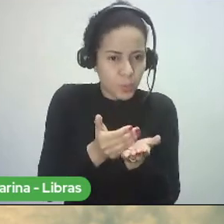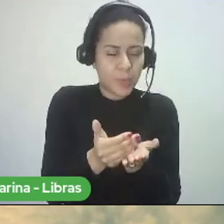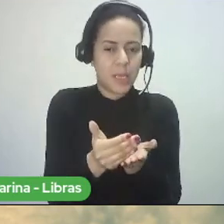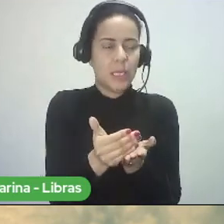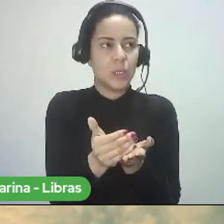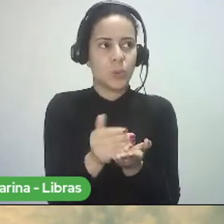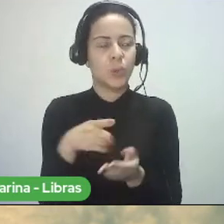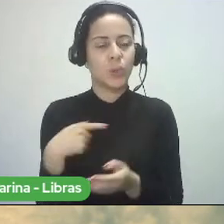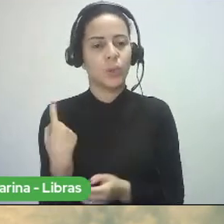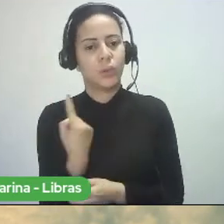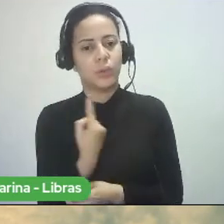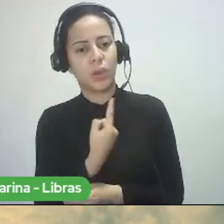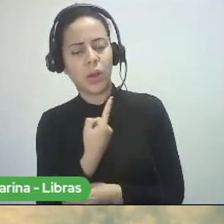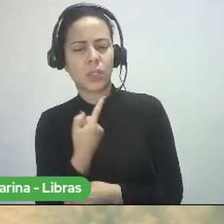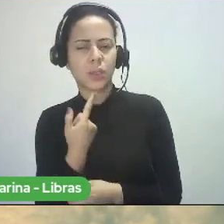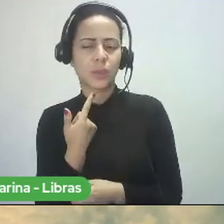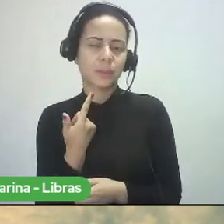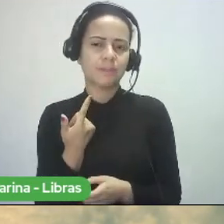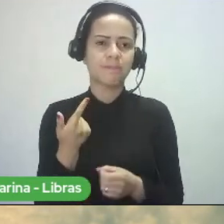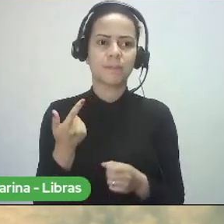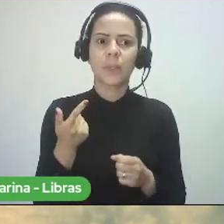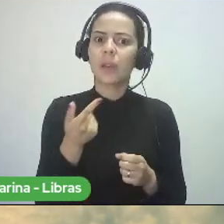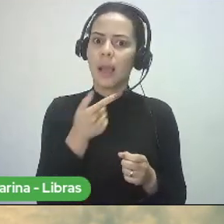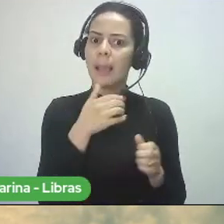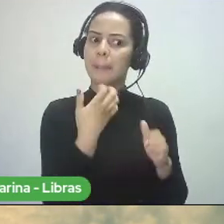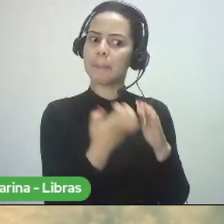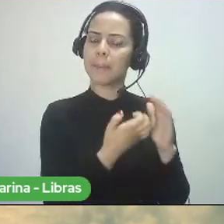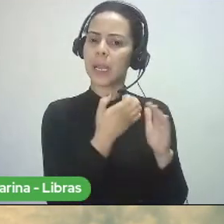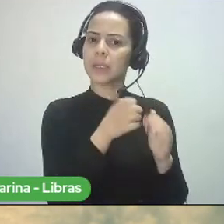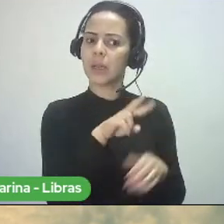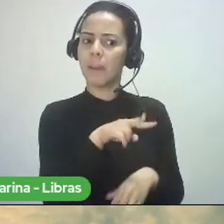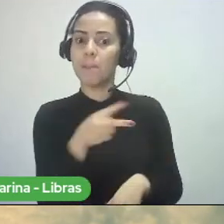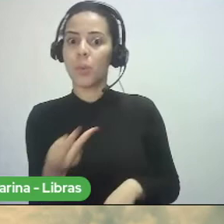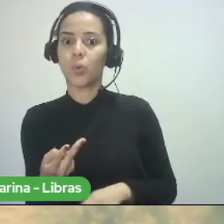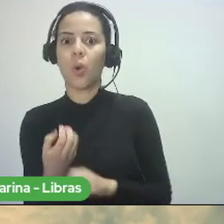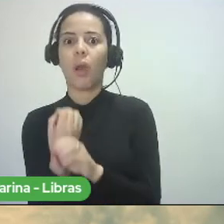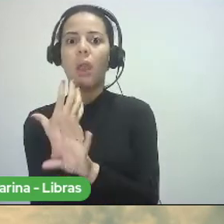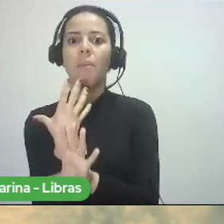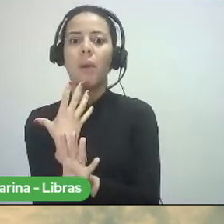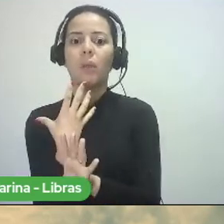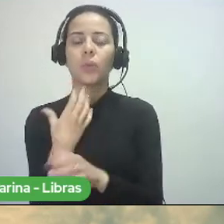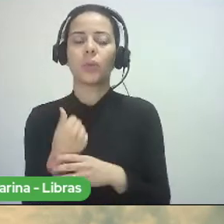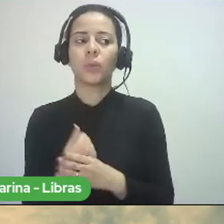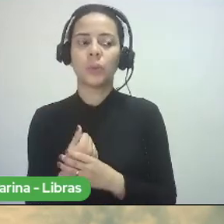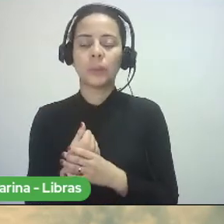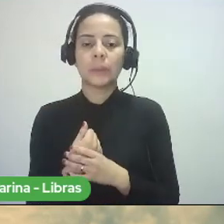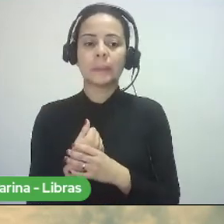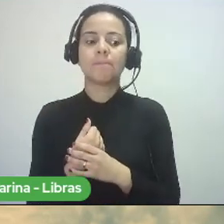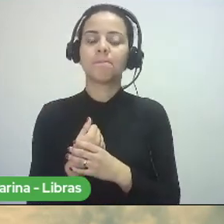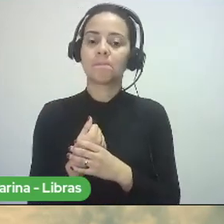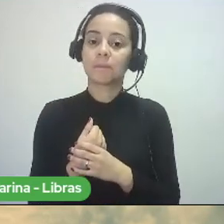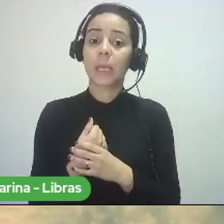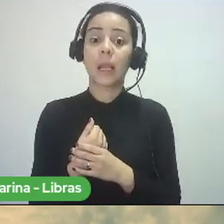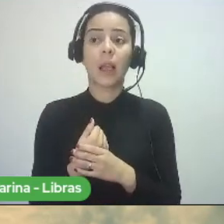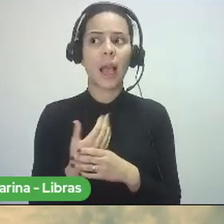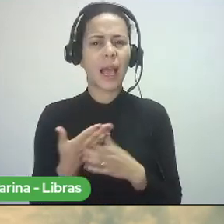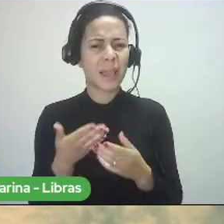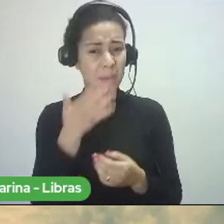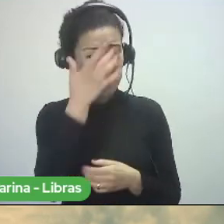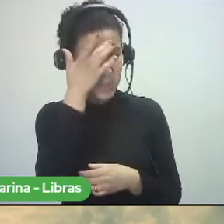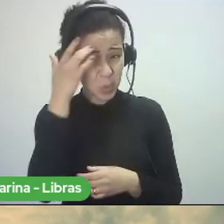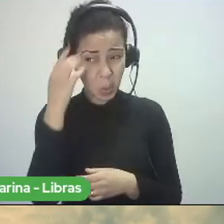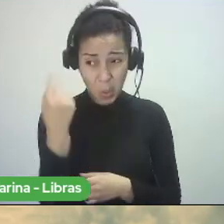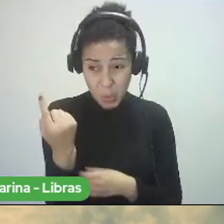a levar a Inception para o remoto, a gente já entendeu que uma pessoa só facilitando não